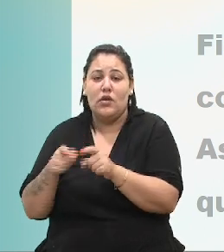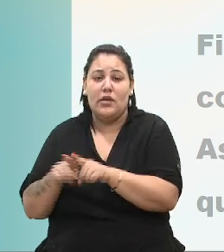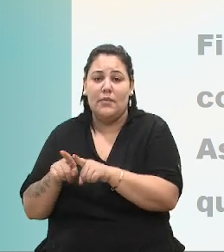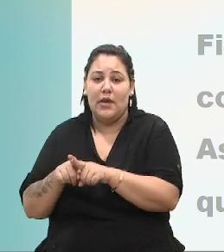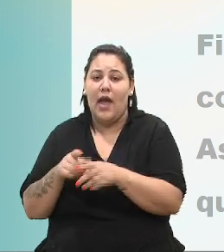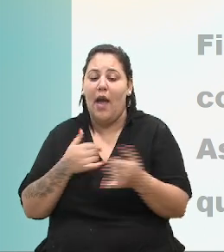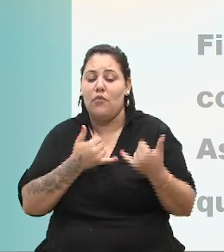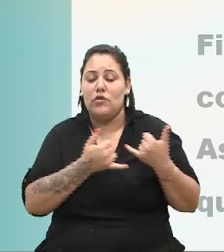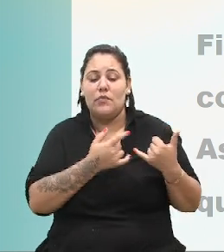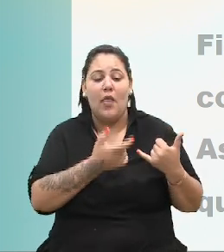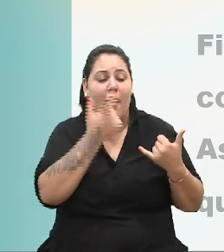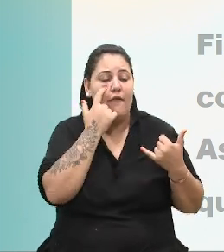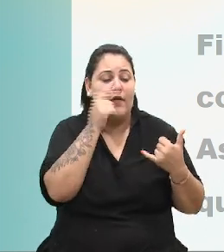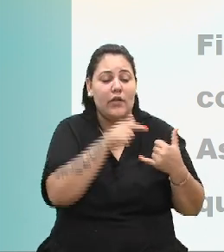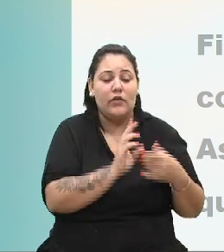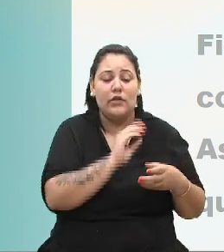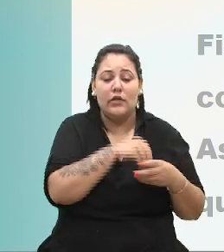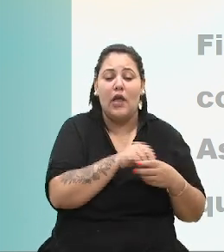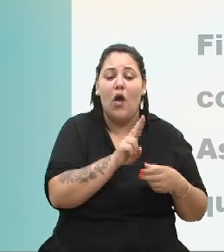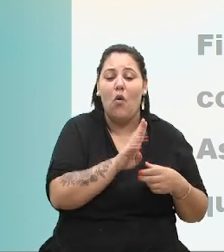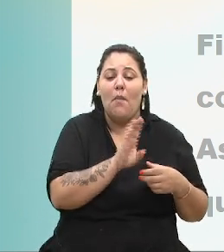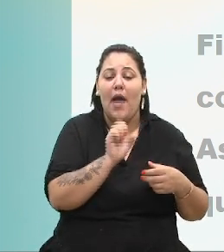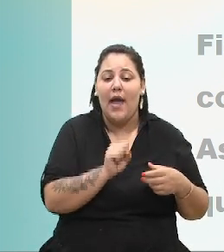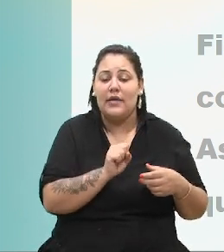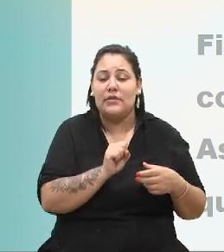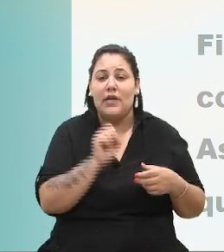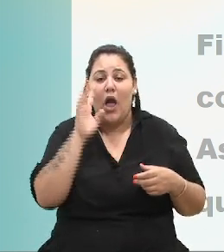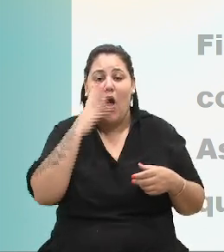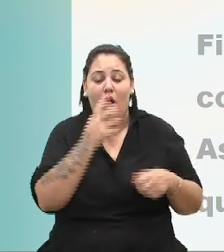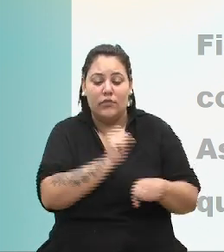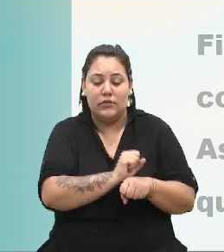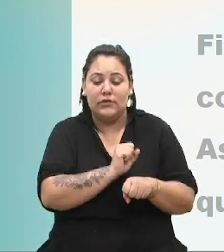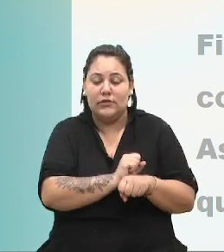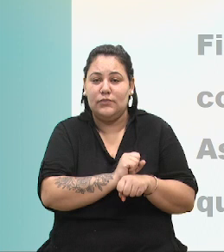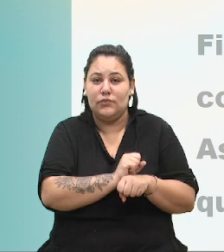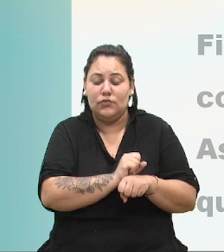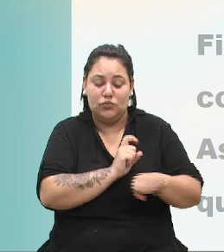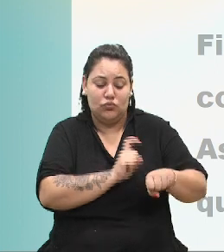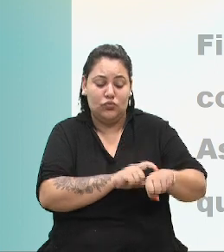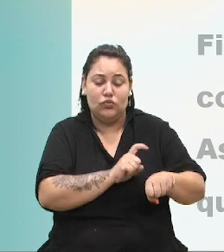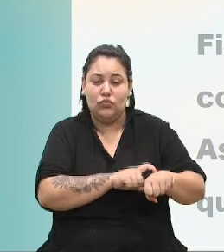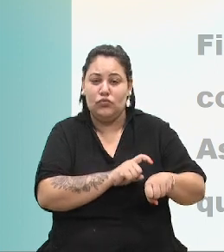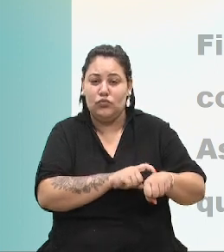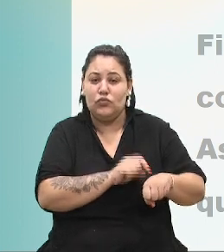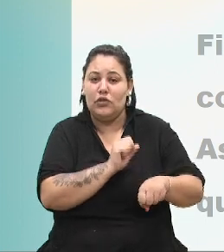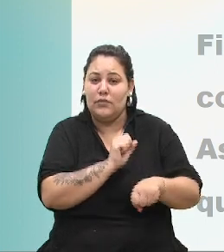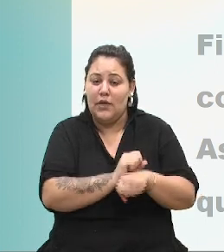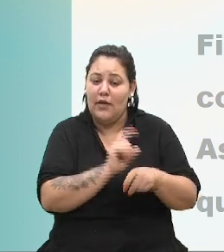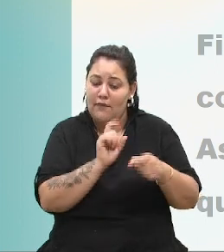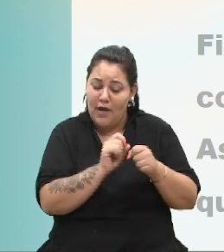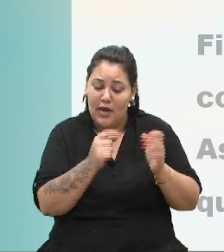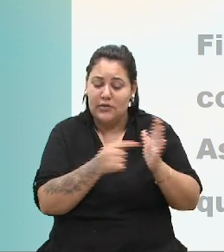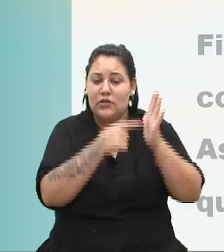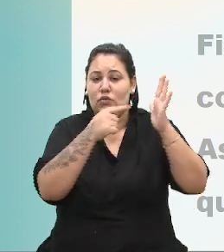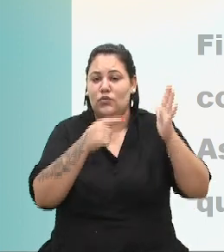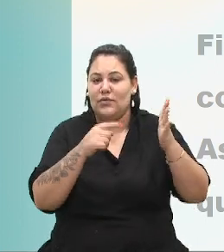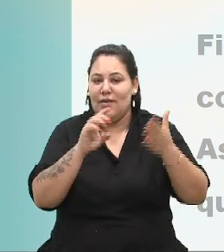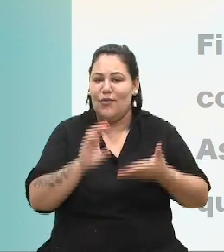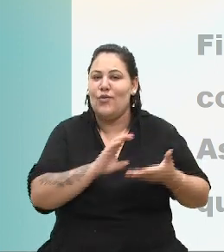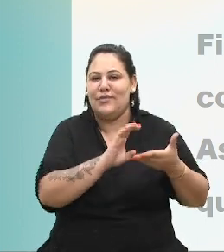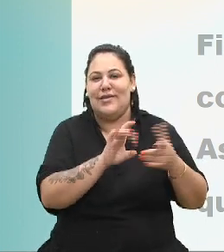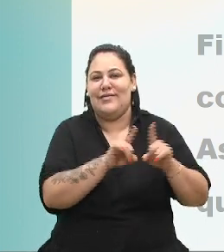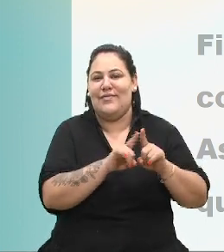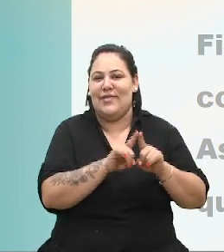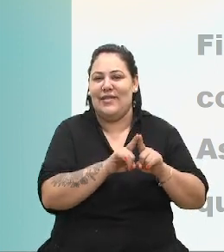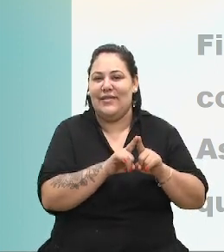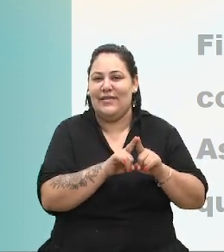posto de saúde lá, está acontecendo tempo de espera muito longo. Façam essa denúncia também ao Conselho, que